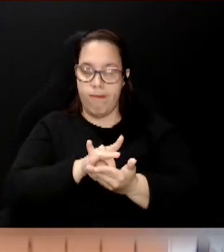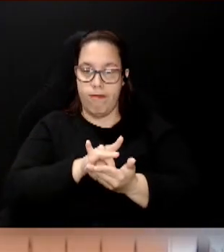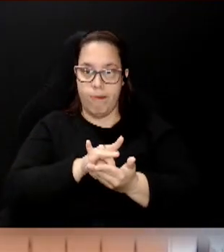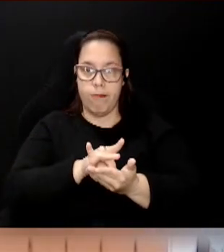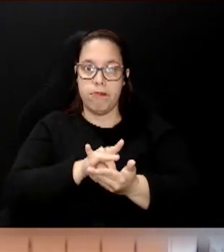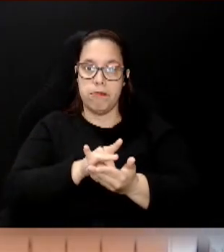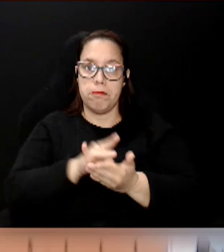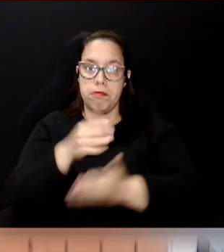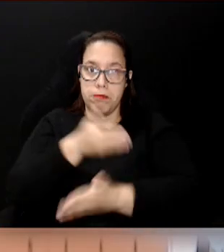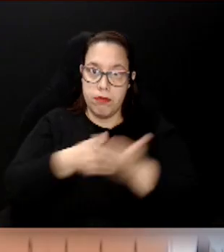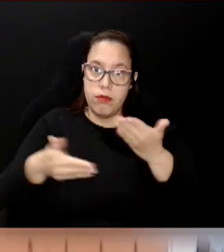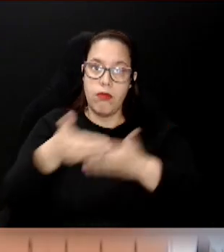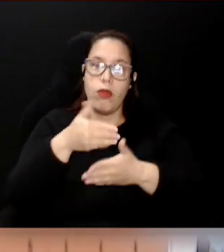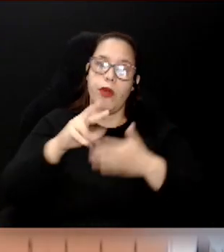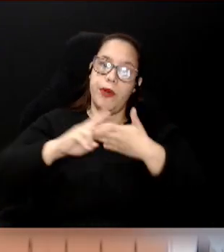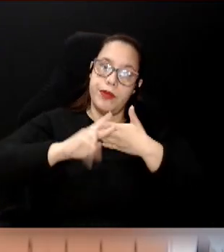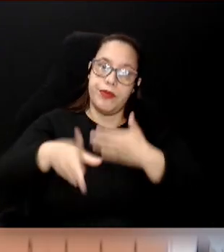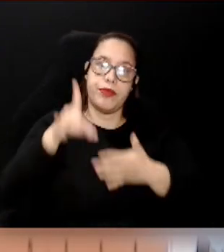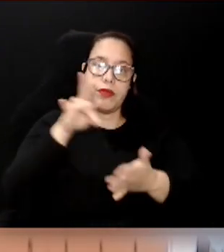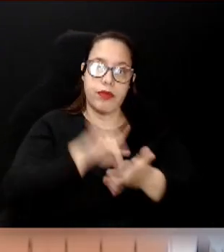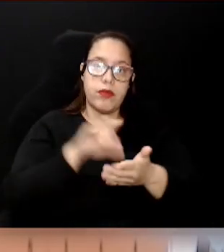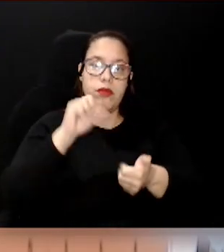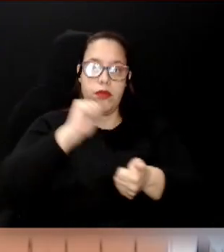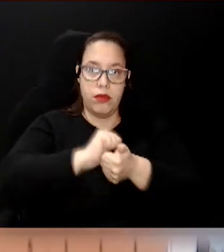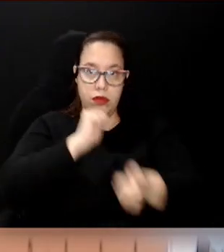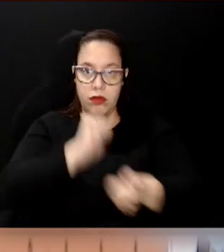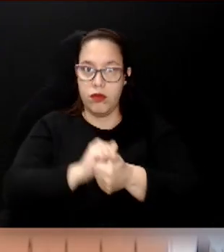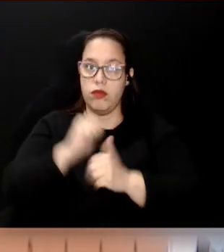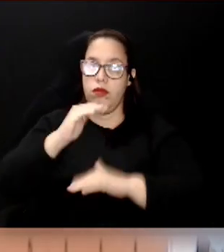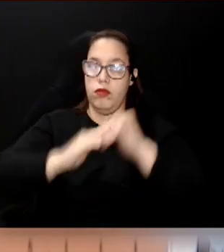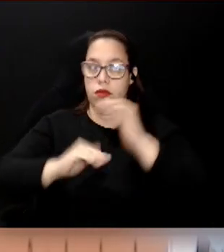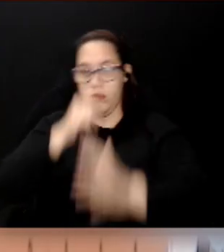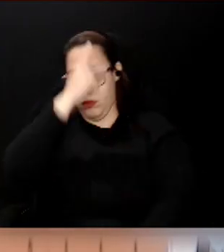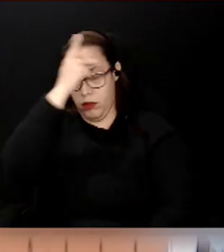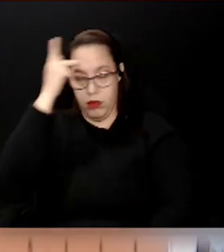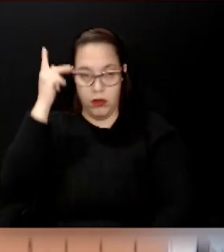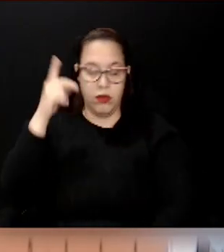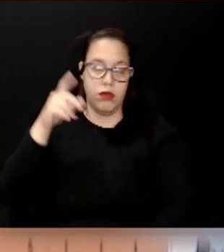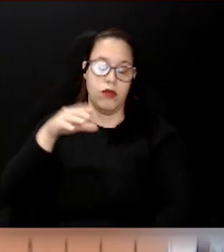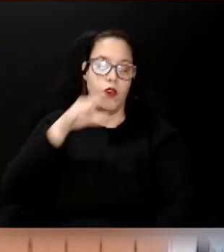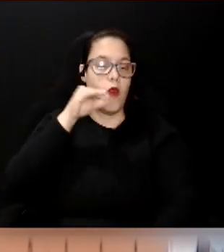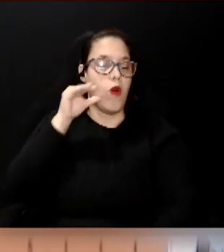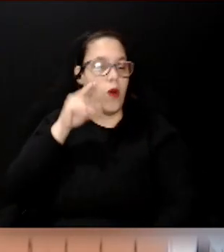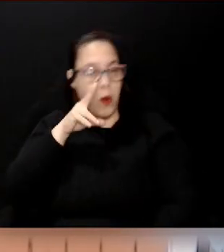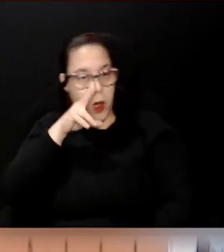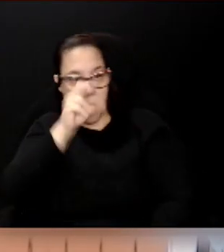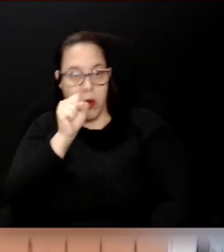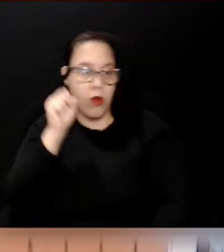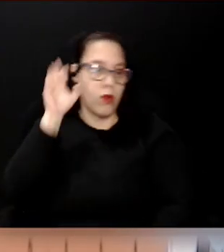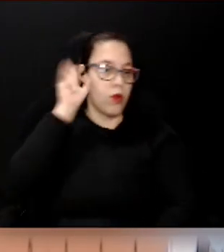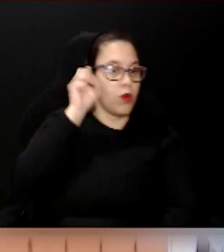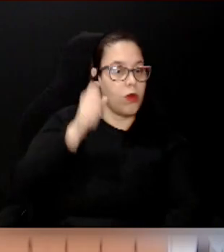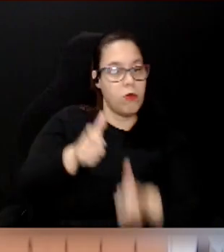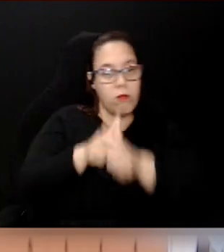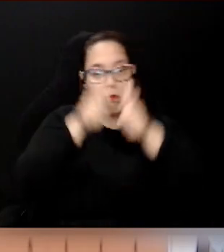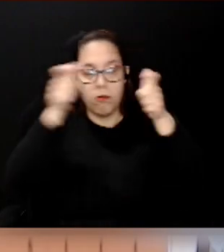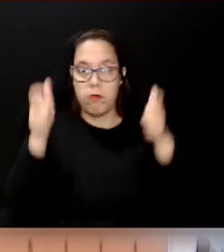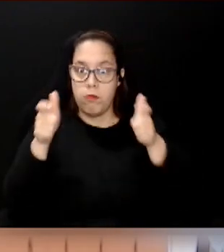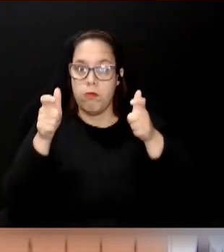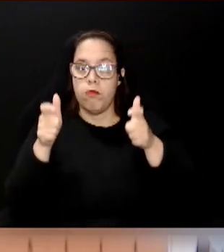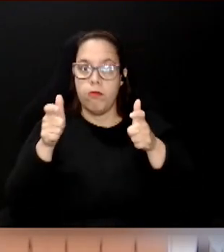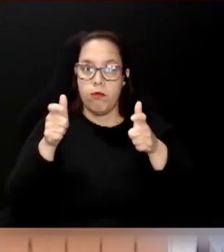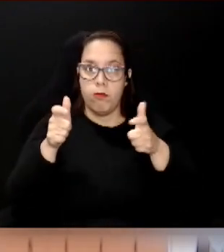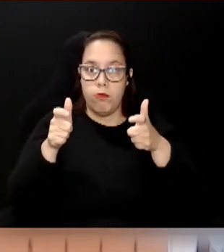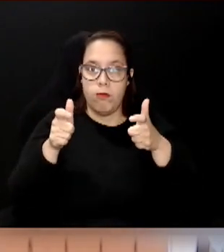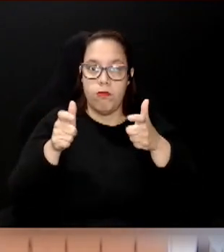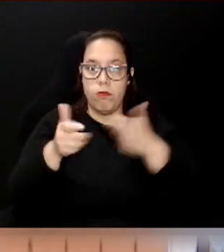um impacto real, qualifica agentes públicos, fortalece as ouvidorias, amplia os mecanismos, contribui para uma